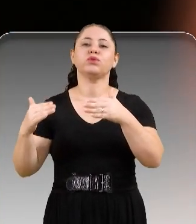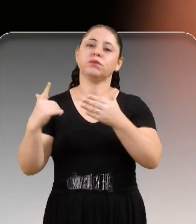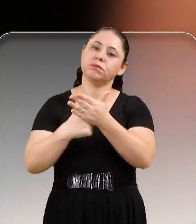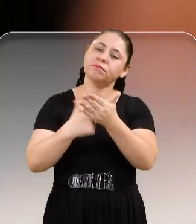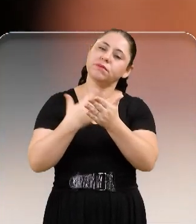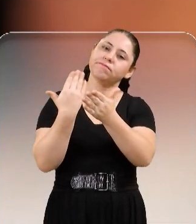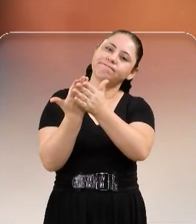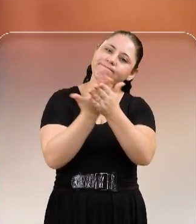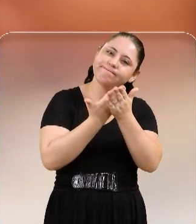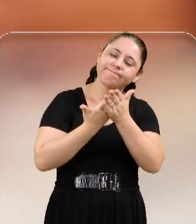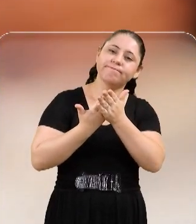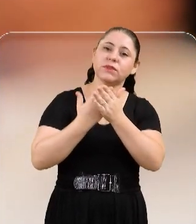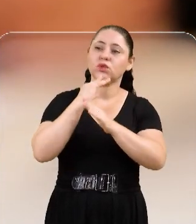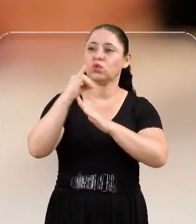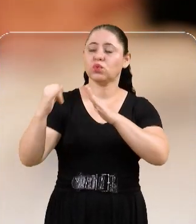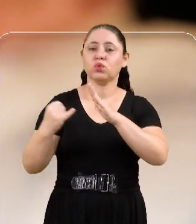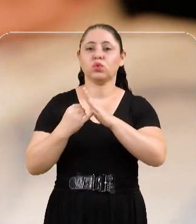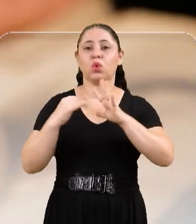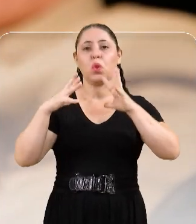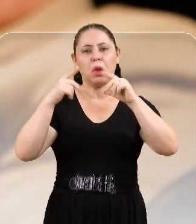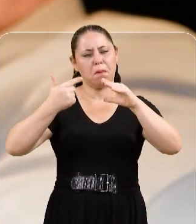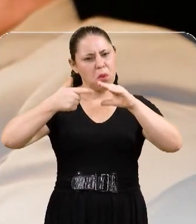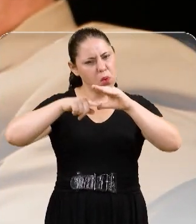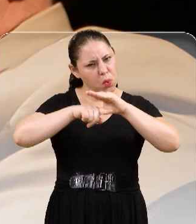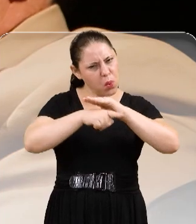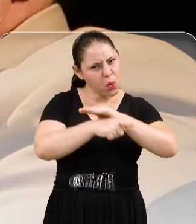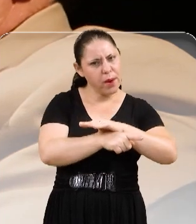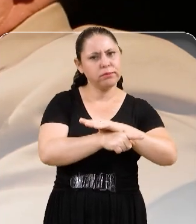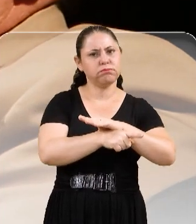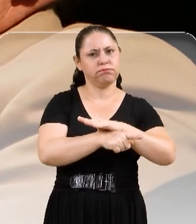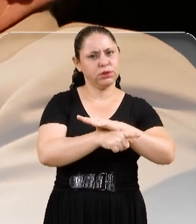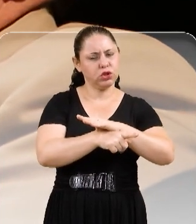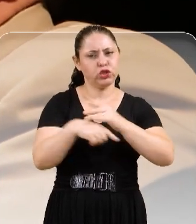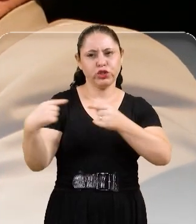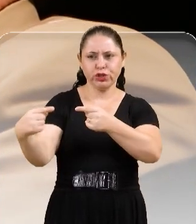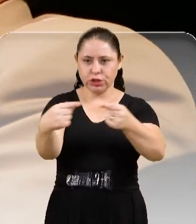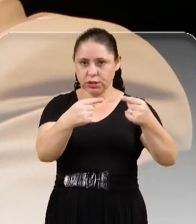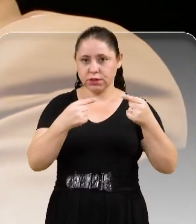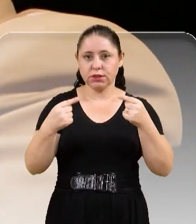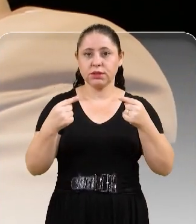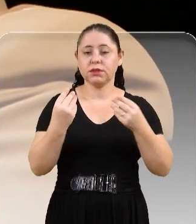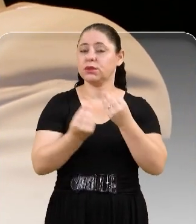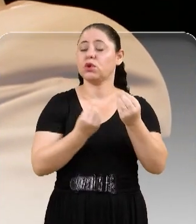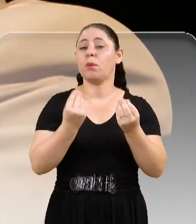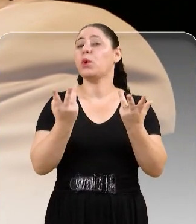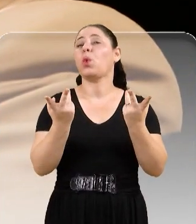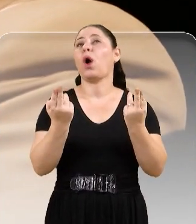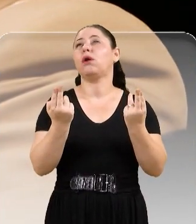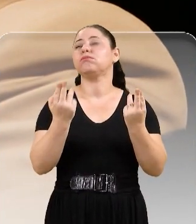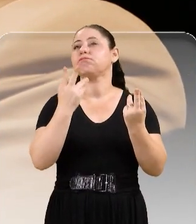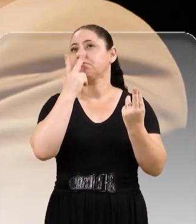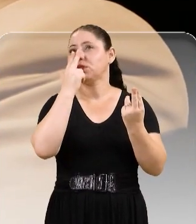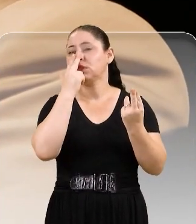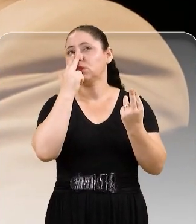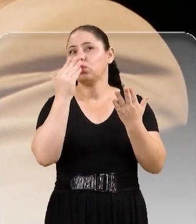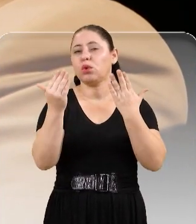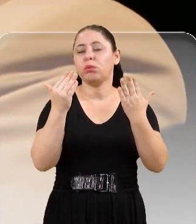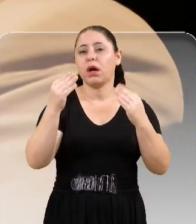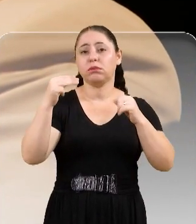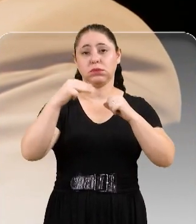todos os institutos, de uma forma aprofundada, de uma forma de debate, como se fosse um mestrado